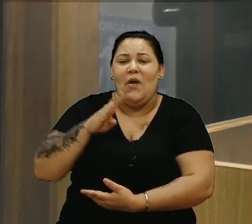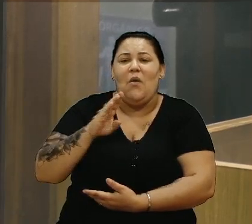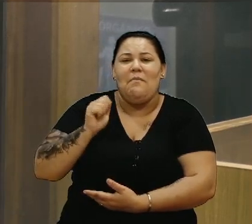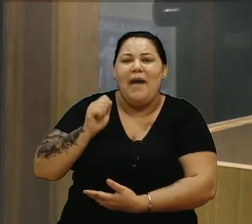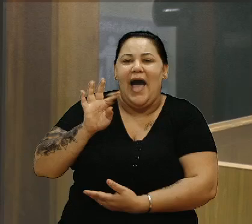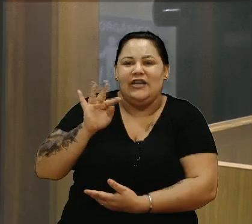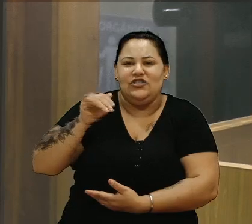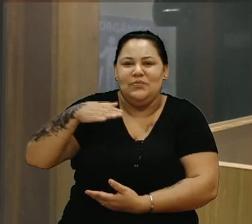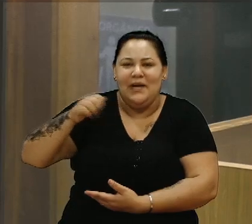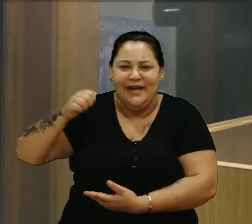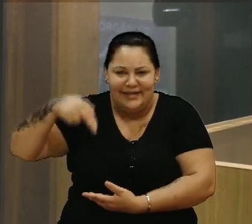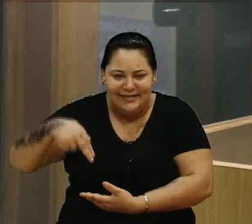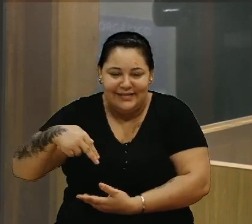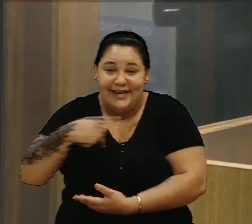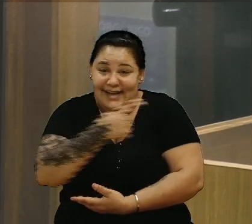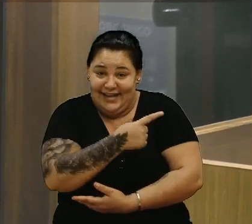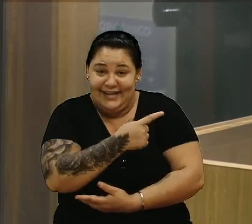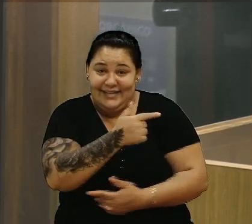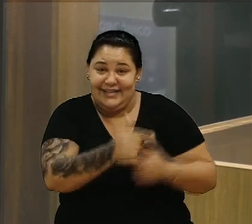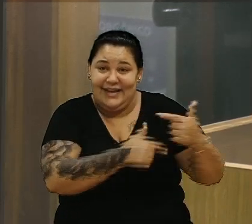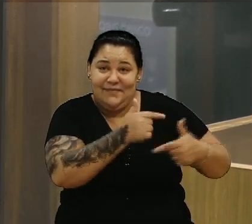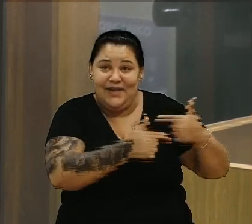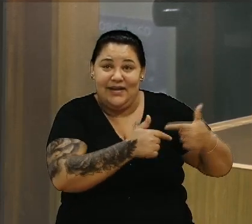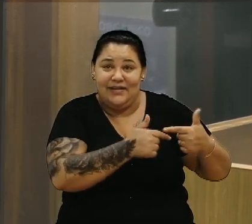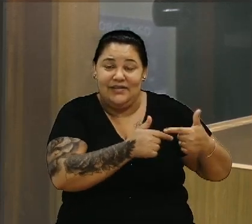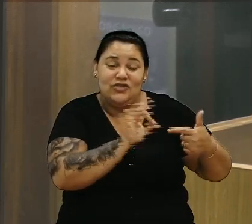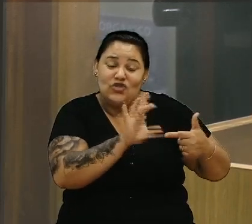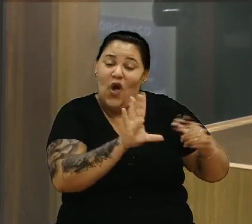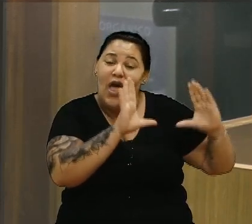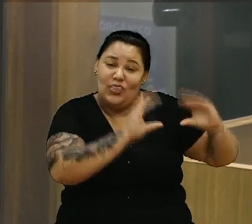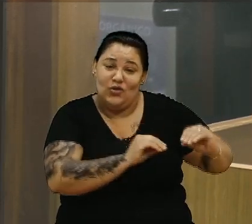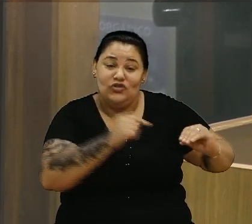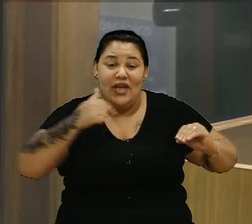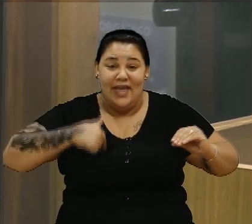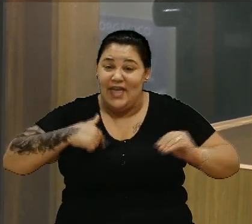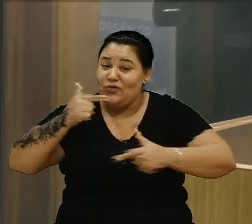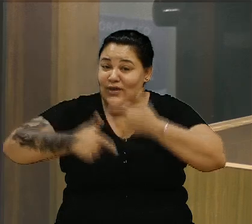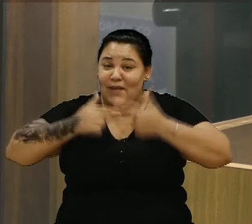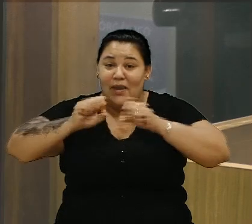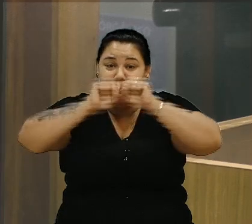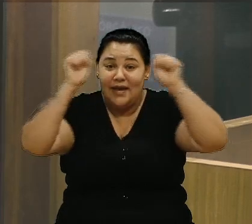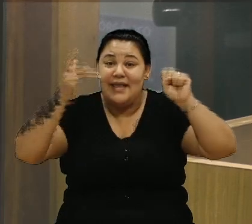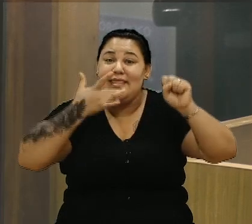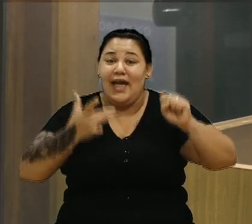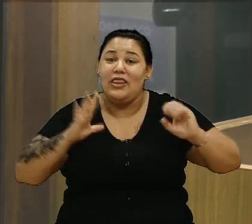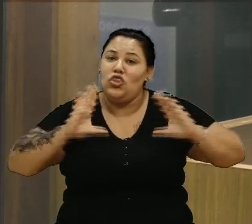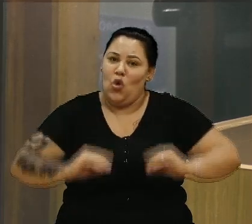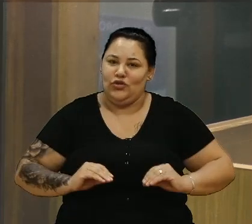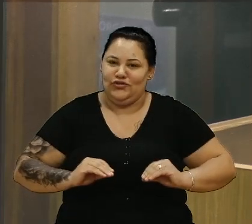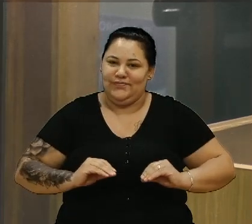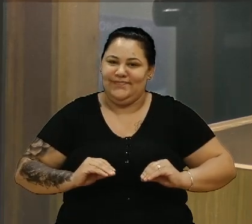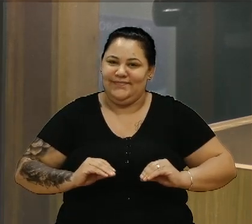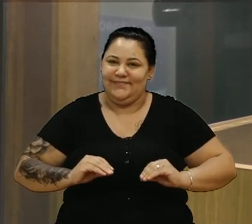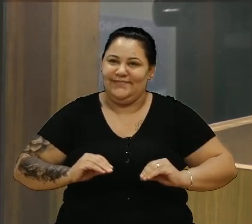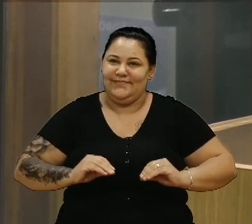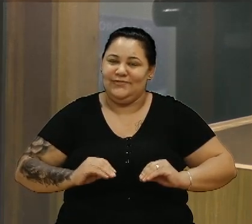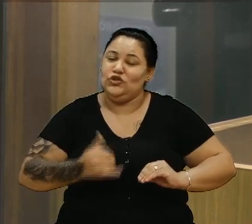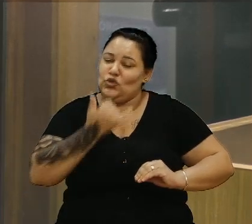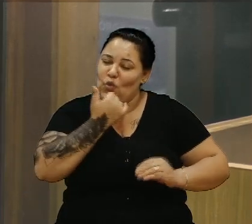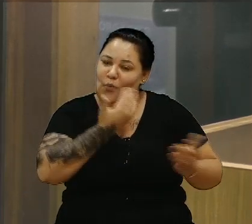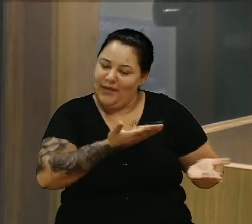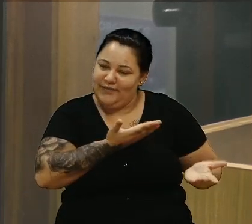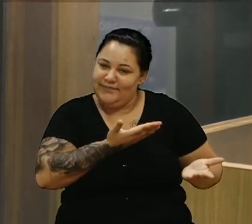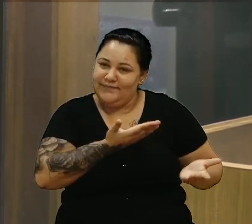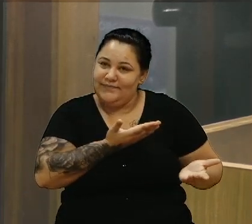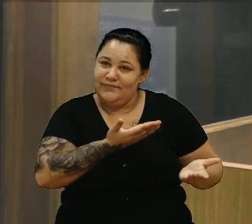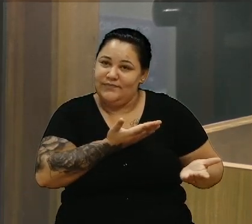de noite. O Batman que me perdoe. O comentário se refere à fiscalização com moradores de rua e usuários